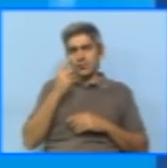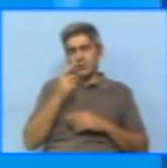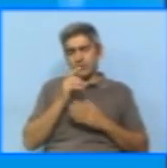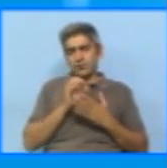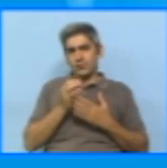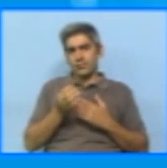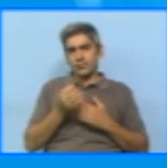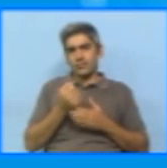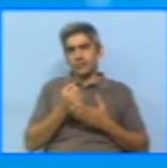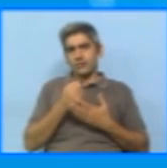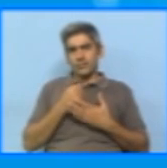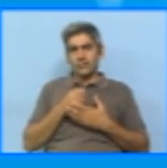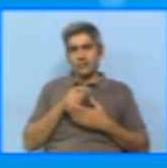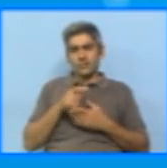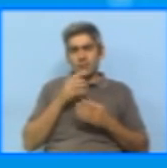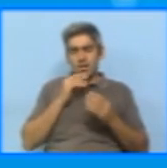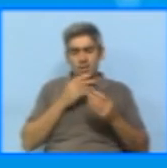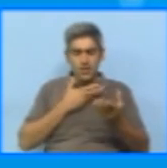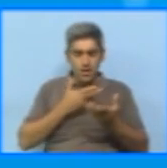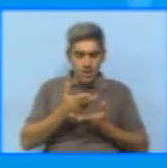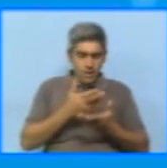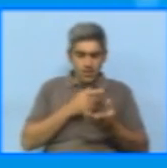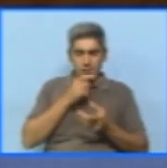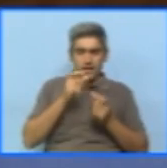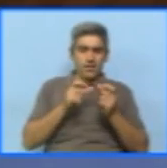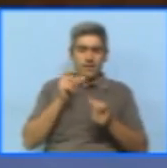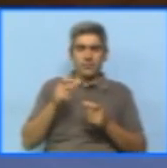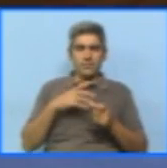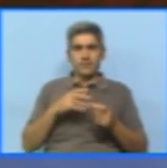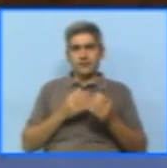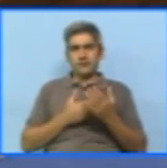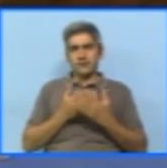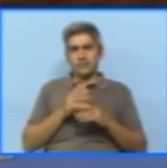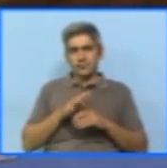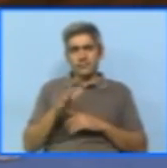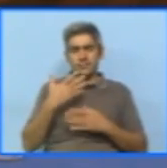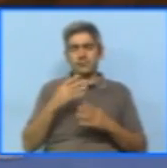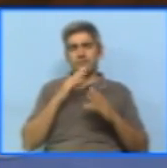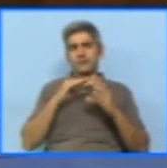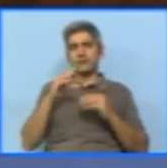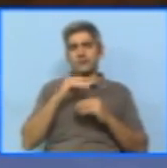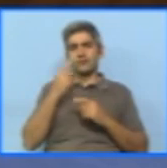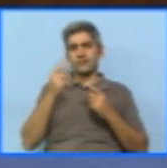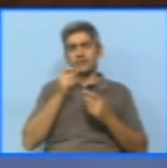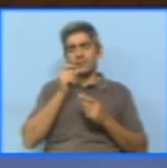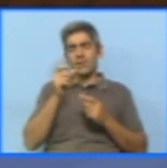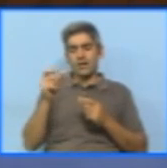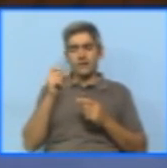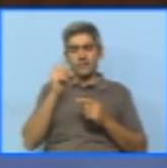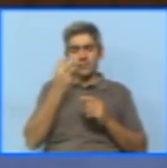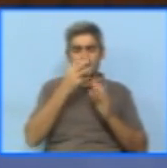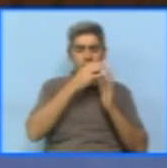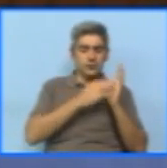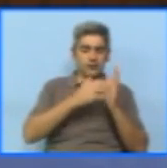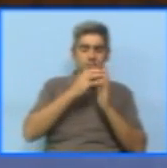contributo para esse diálogo que a palavra quer provocar. Vamos dialogar com algumas palavras, com 3 textos